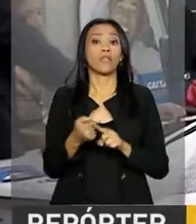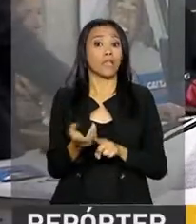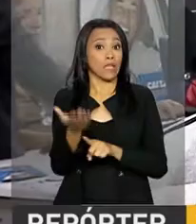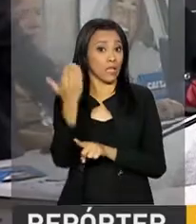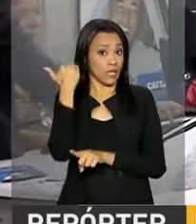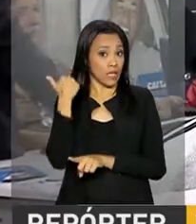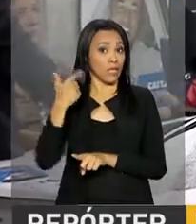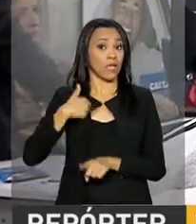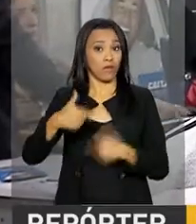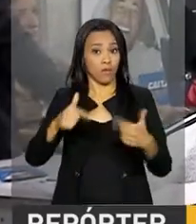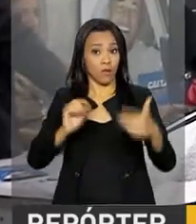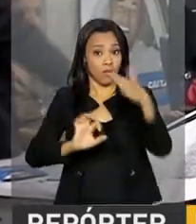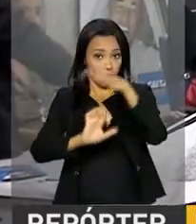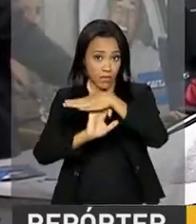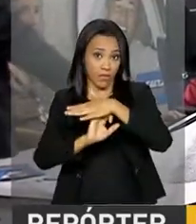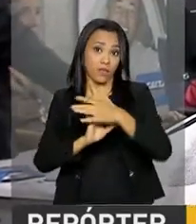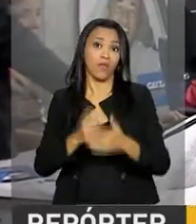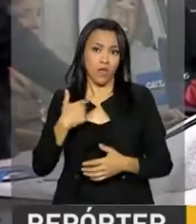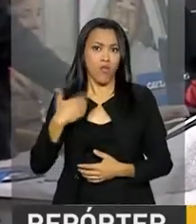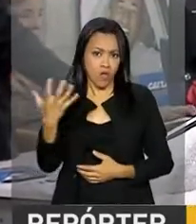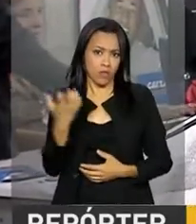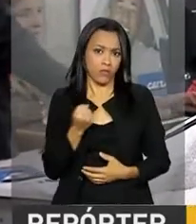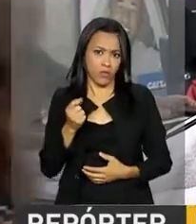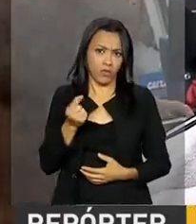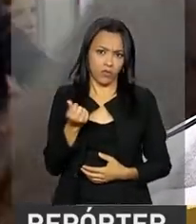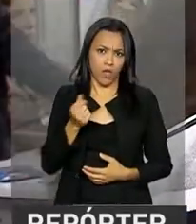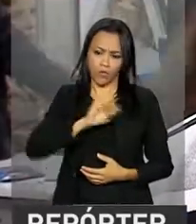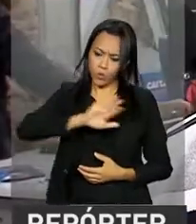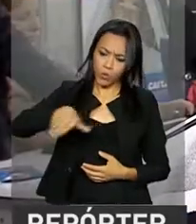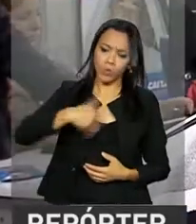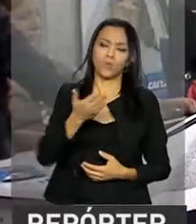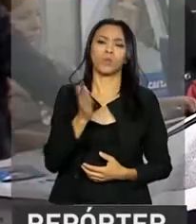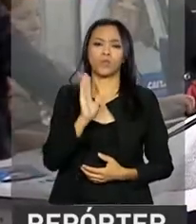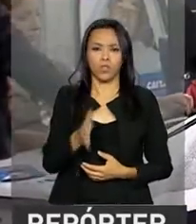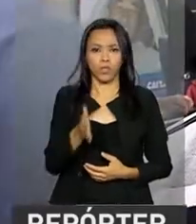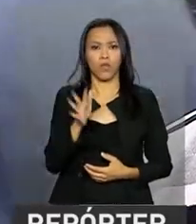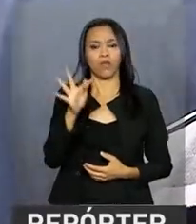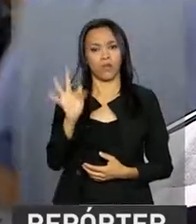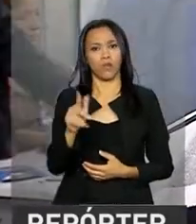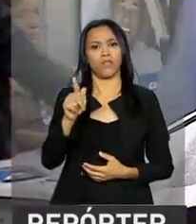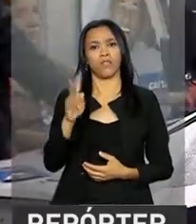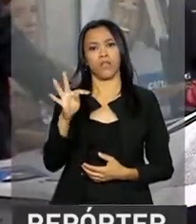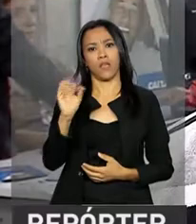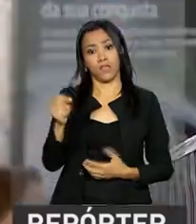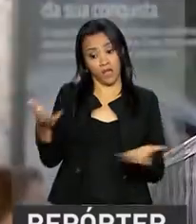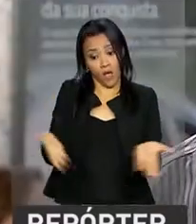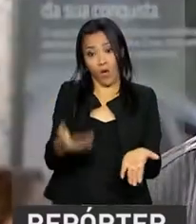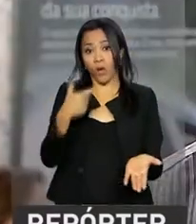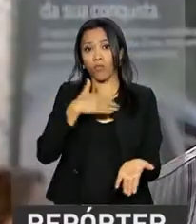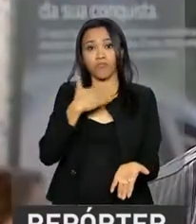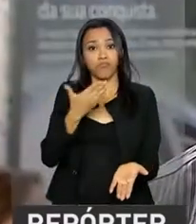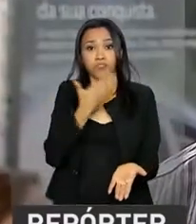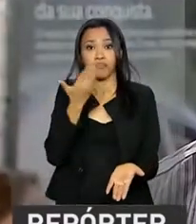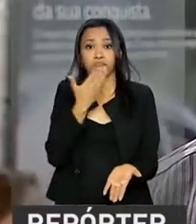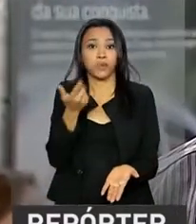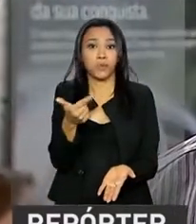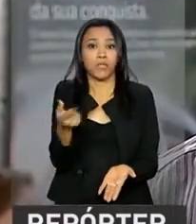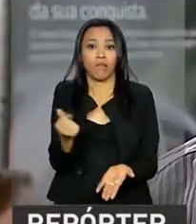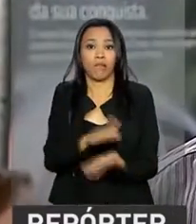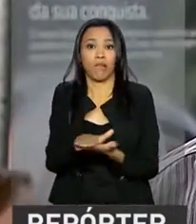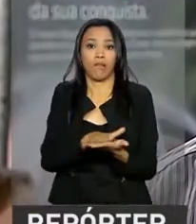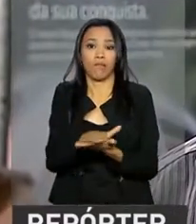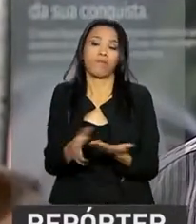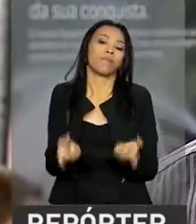empresas trabalham receber um saque touros a casa não tinha o nome tenho já antónio vai poder